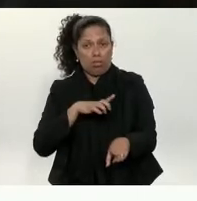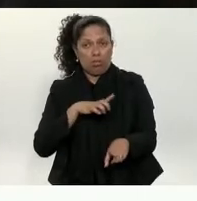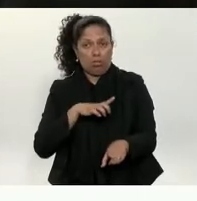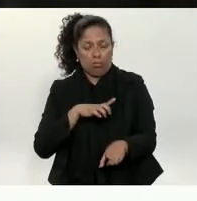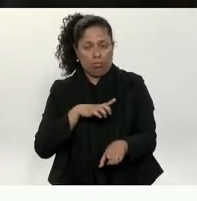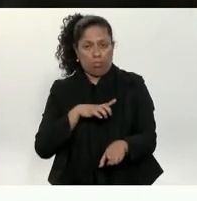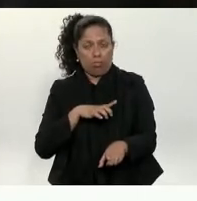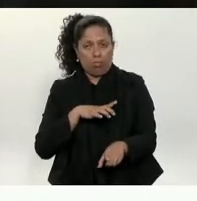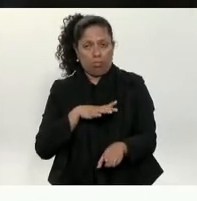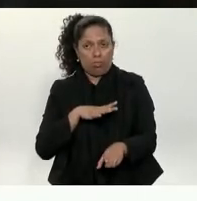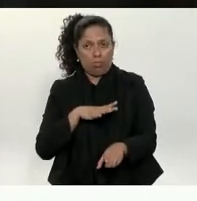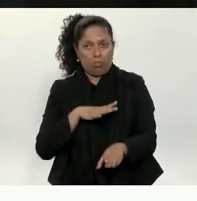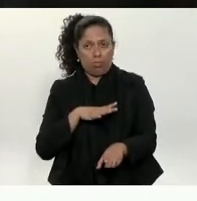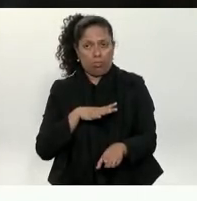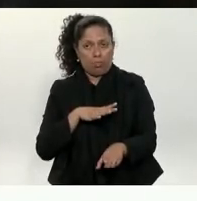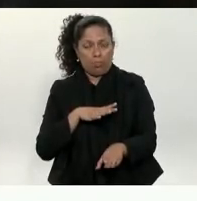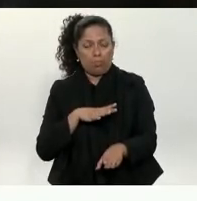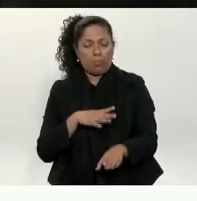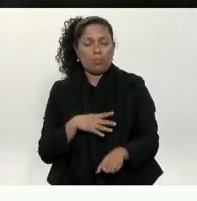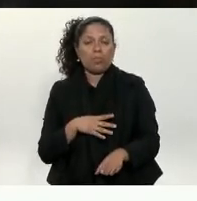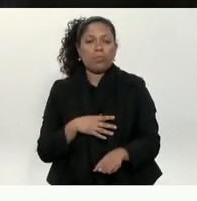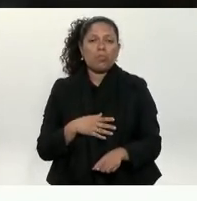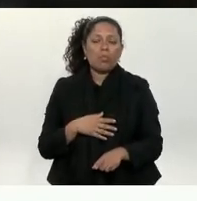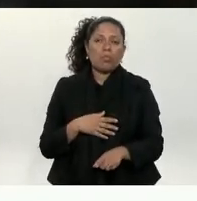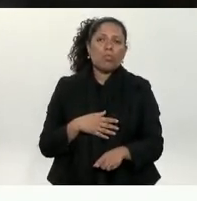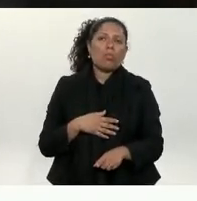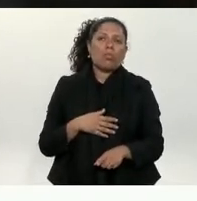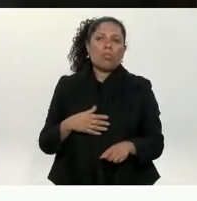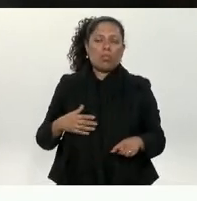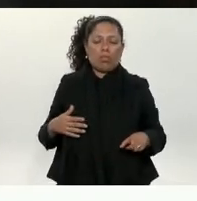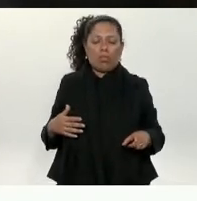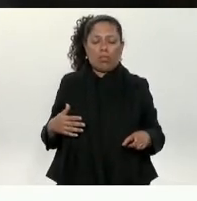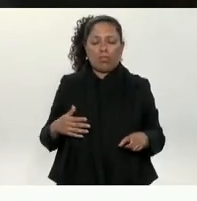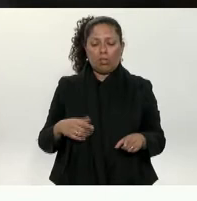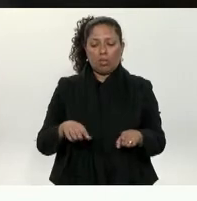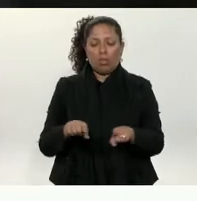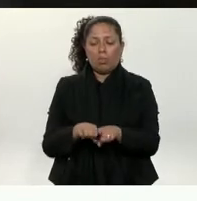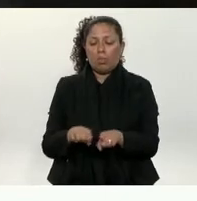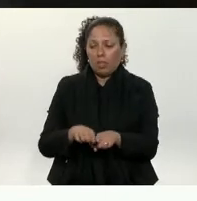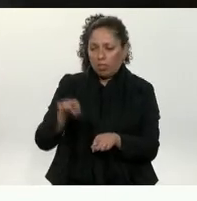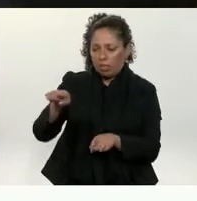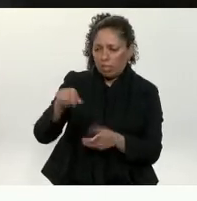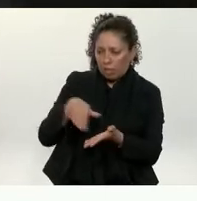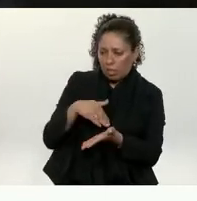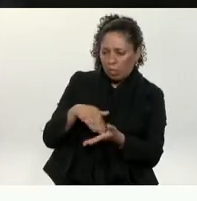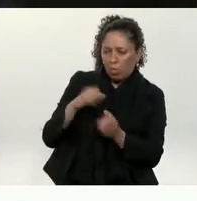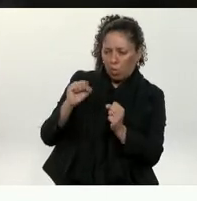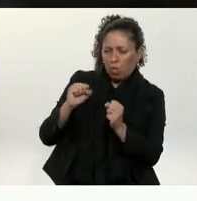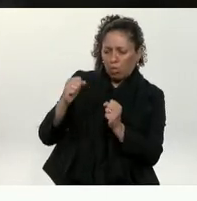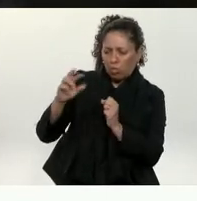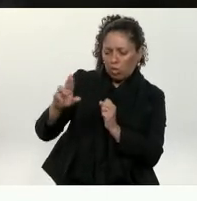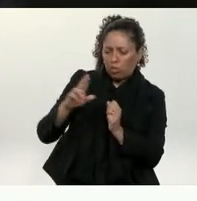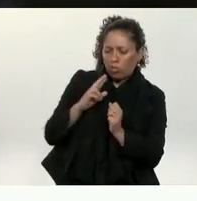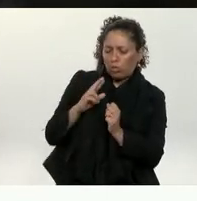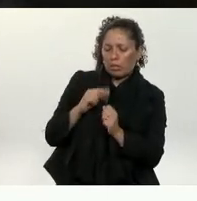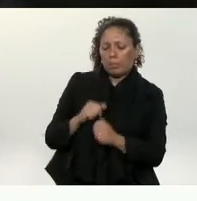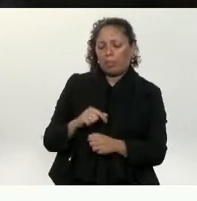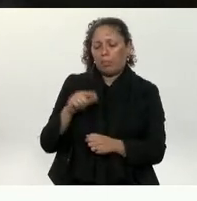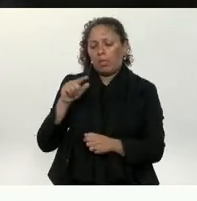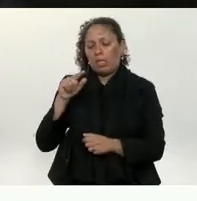deixar um questionamento que foi colocado, queria se Vossa Excelência pudesse confirmar ou não. Na apresentação